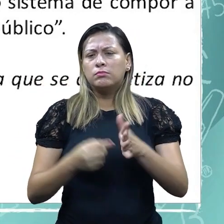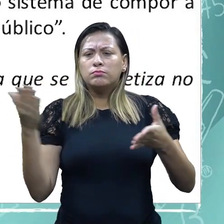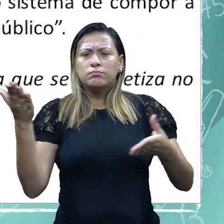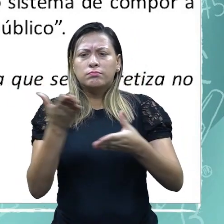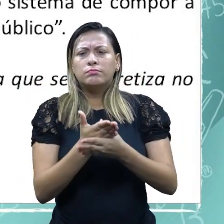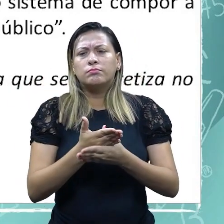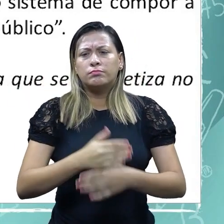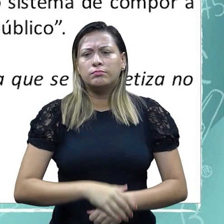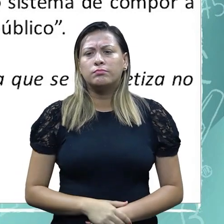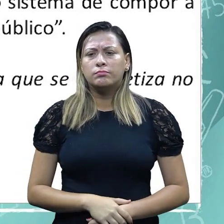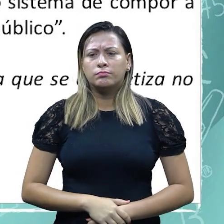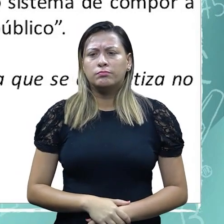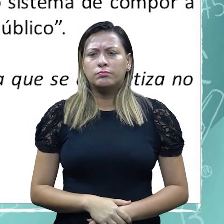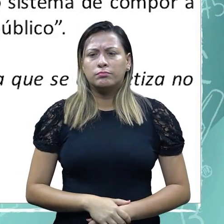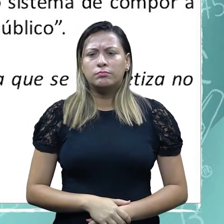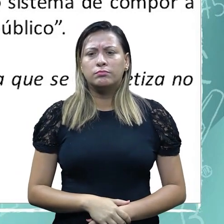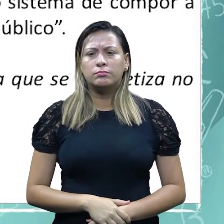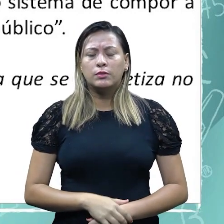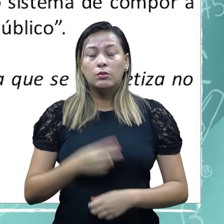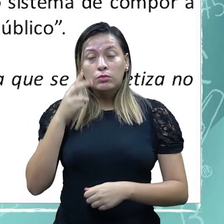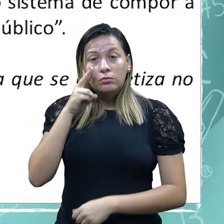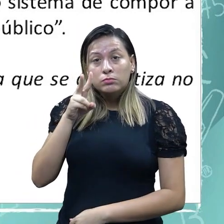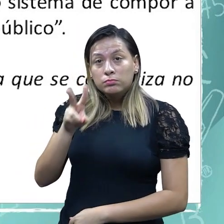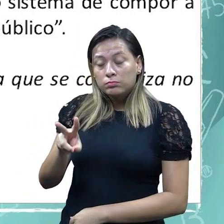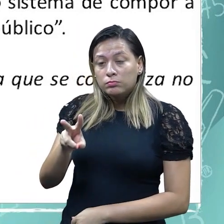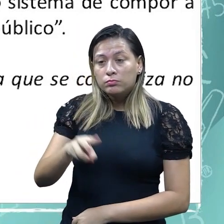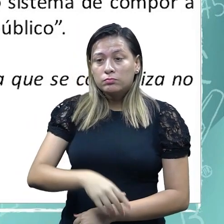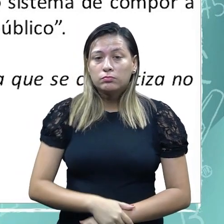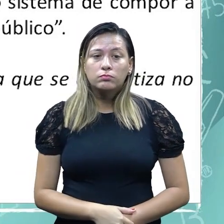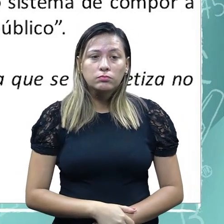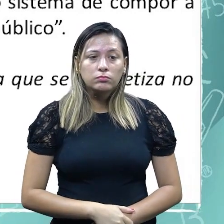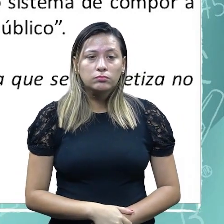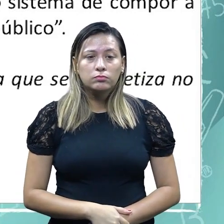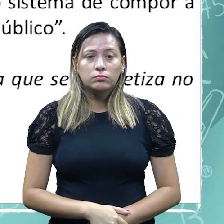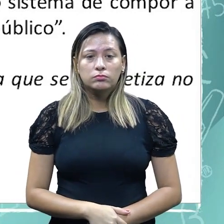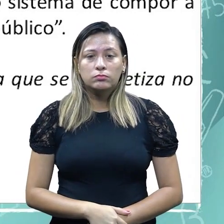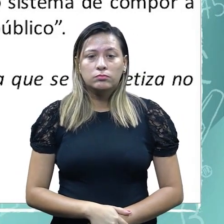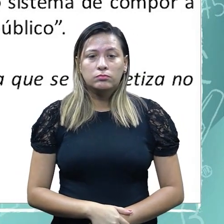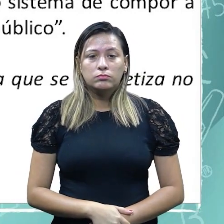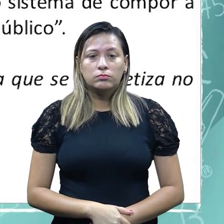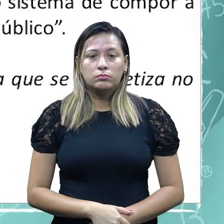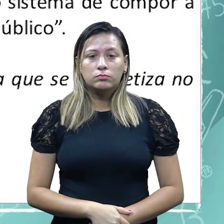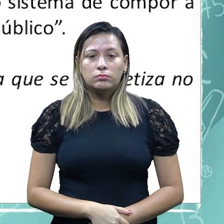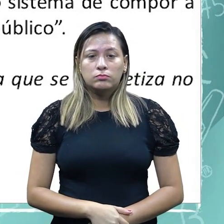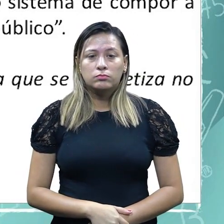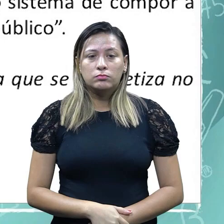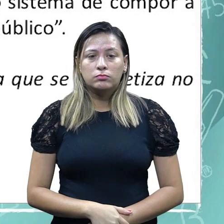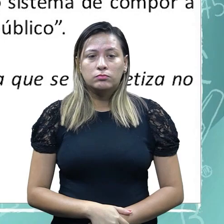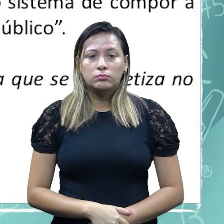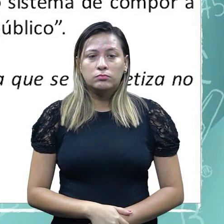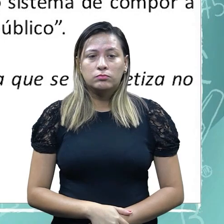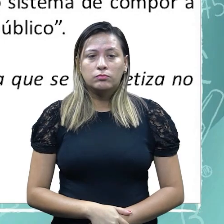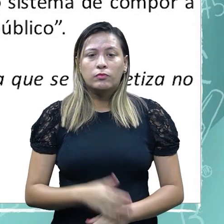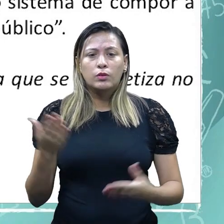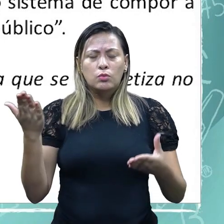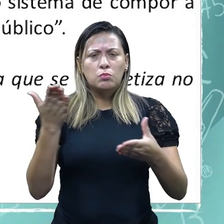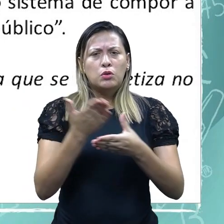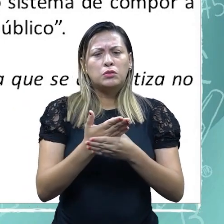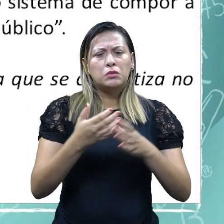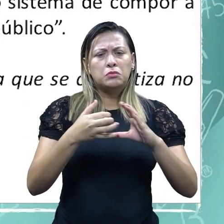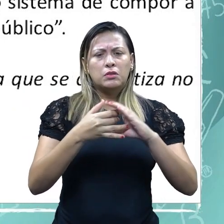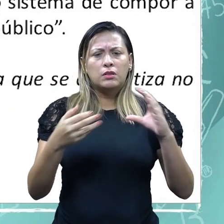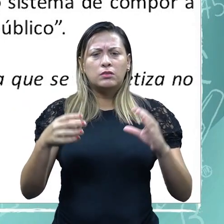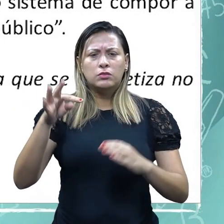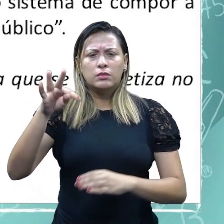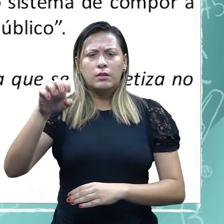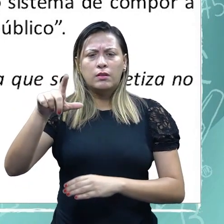de um aspecto visível. Você vai considerar a noção de processo de forma teleológica, tá? E ela está